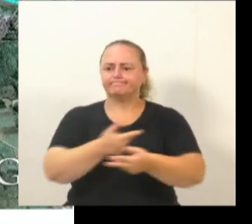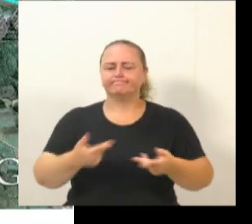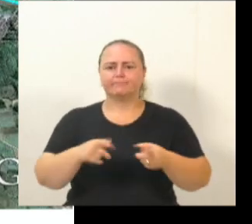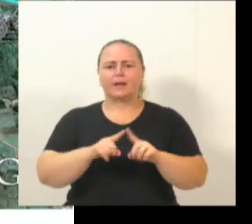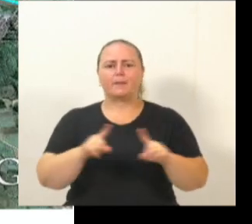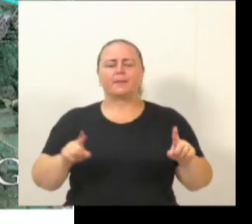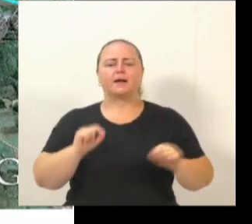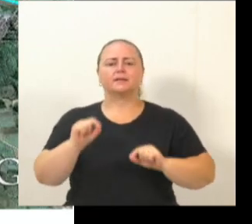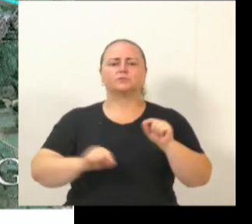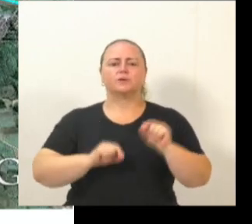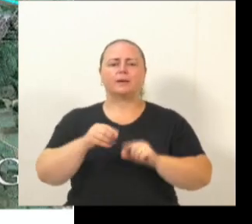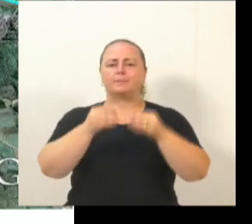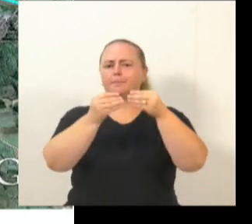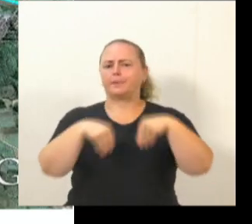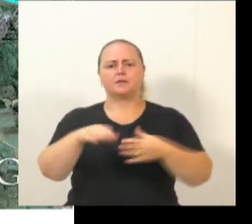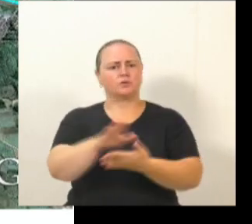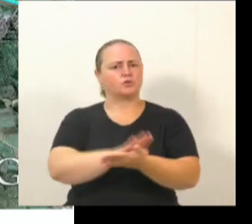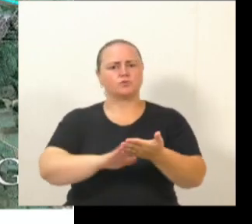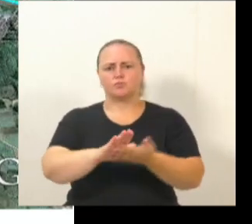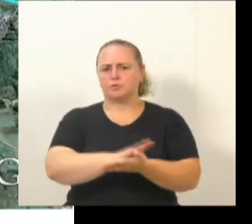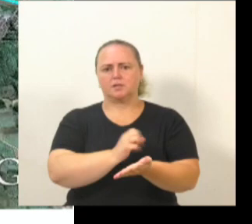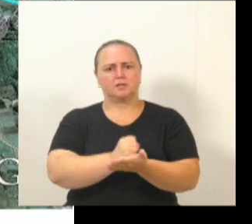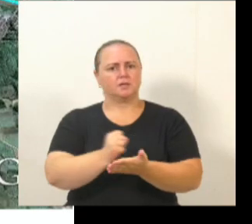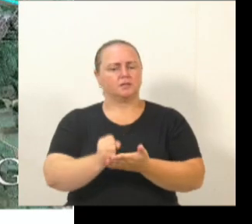onerasse o contrato de nenhuma forma.